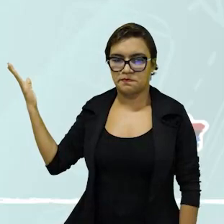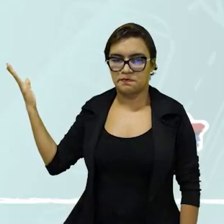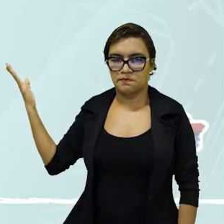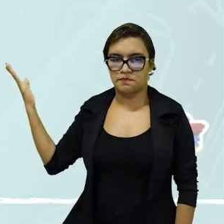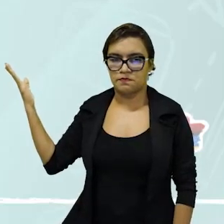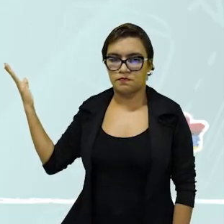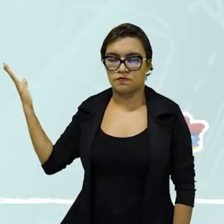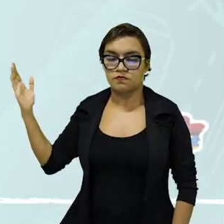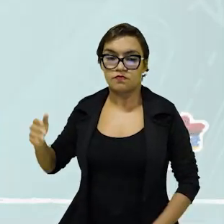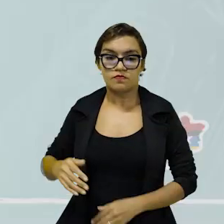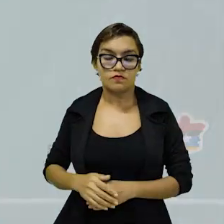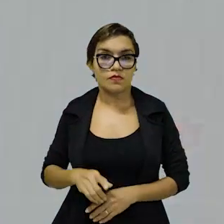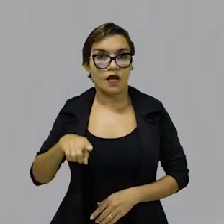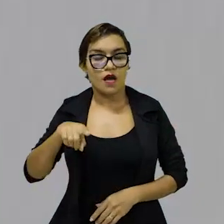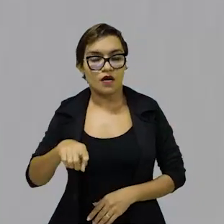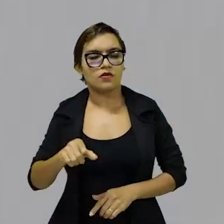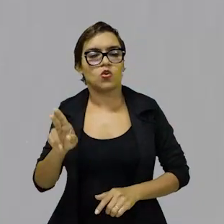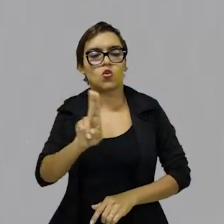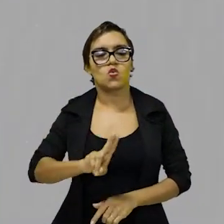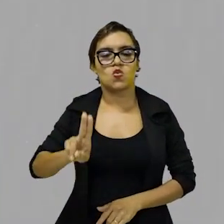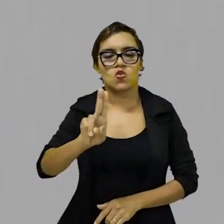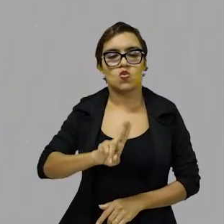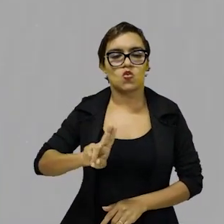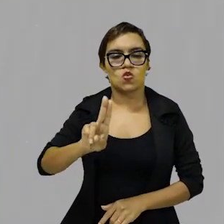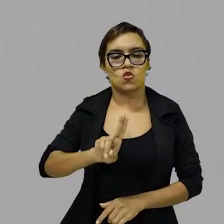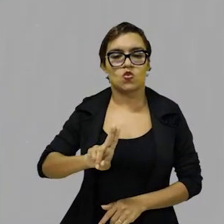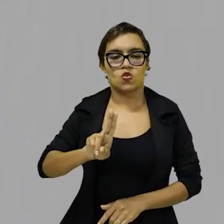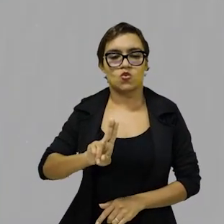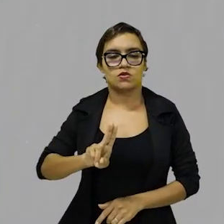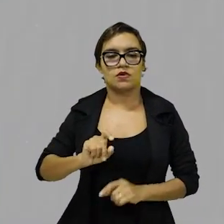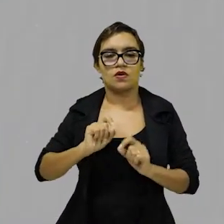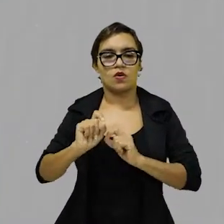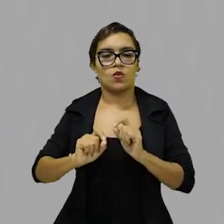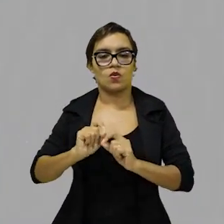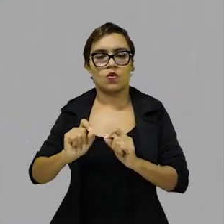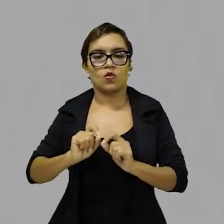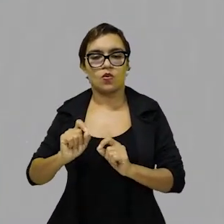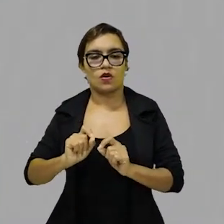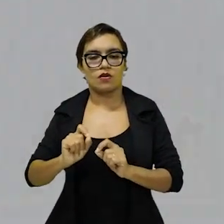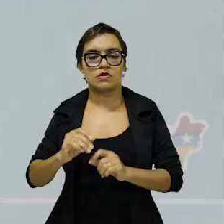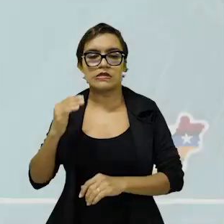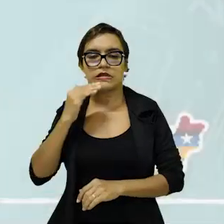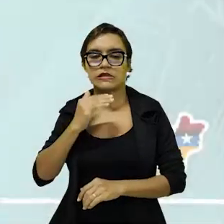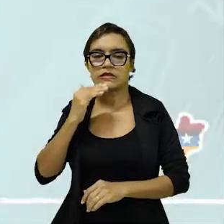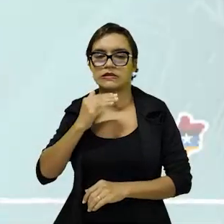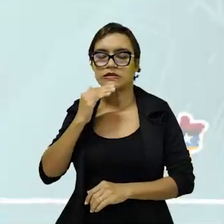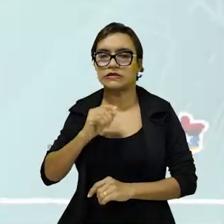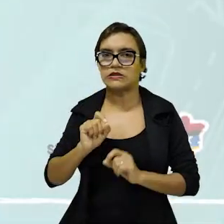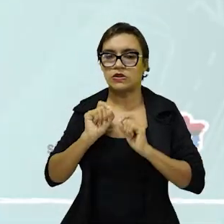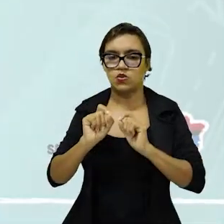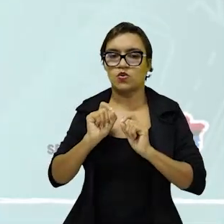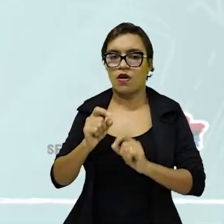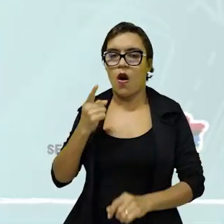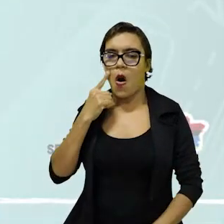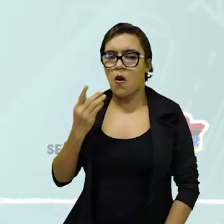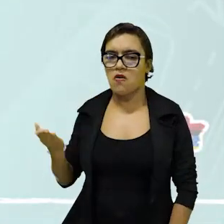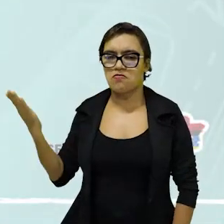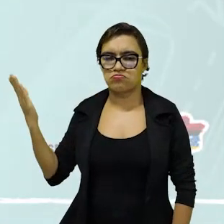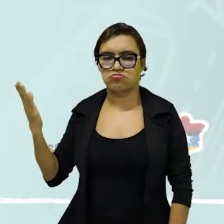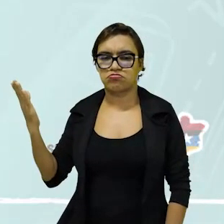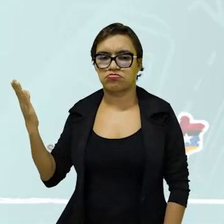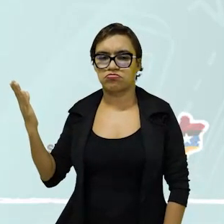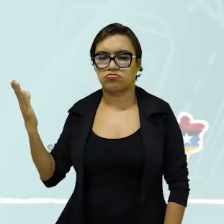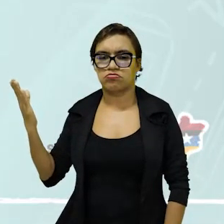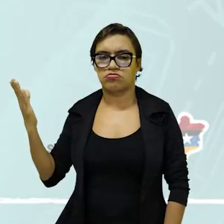trabalha com o senso de humor seco, uma perspectiva infantil, mas com uma deformação gigantesca, quase abstrata. Professor, o que cada coisa